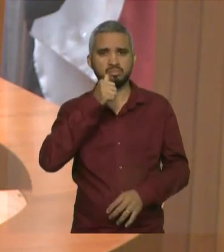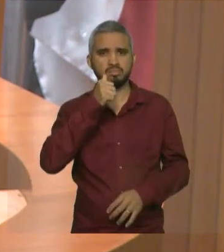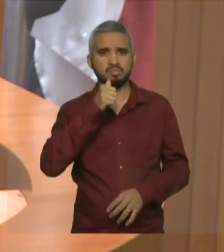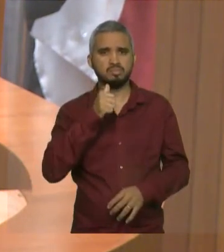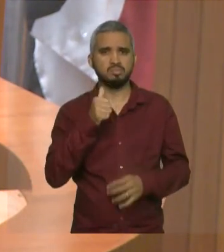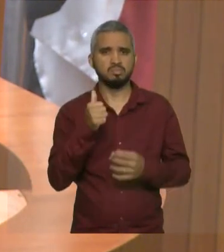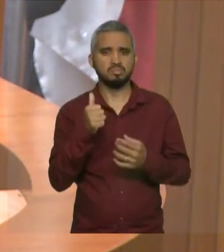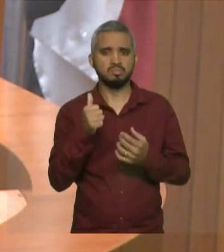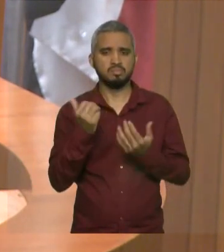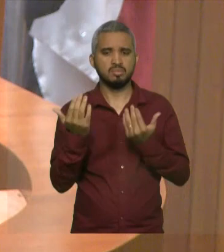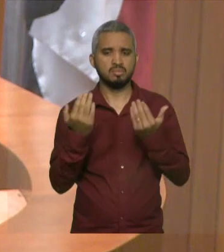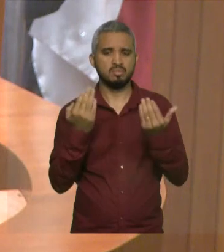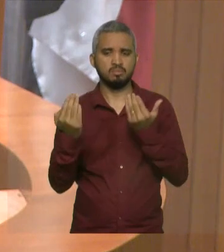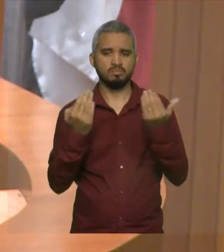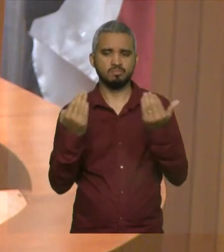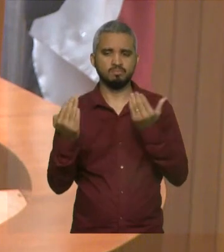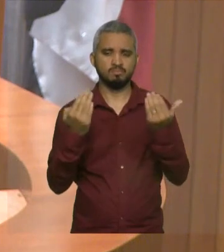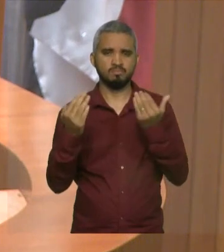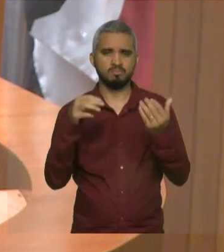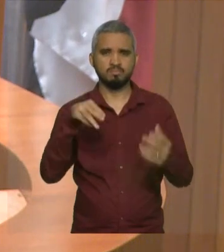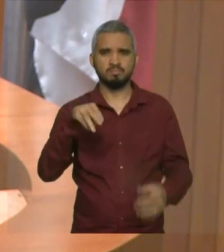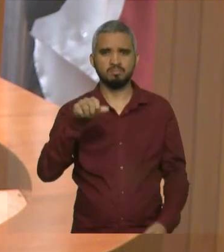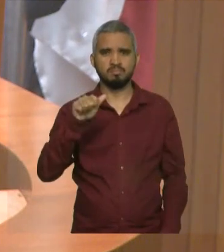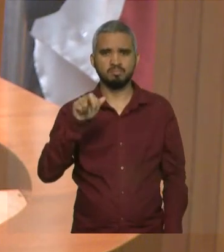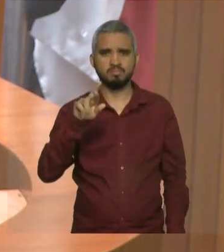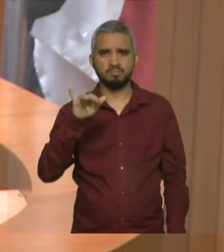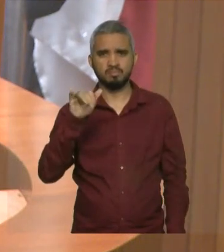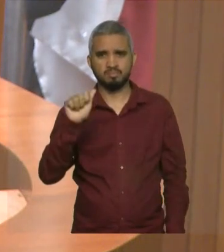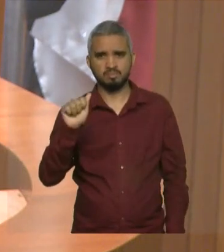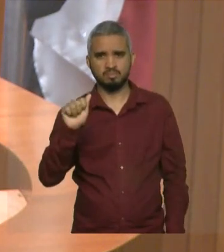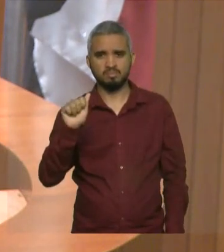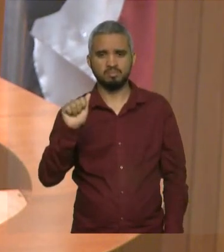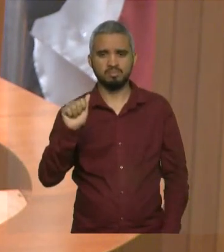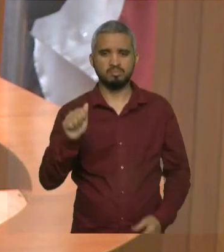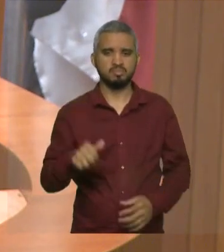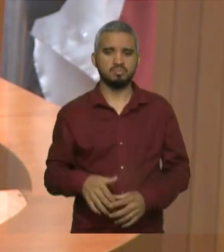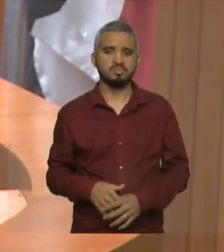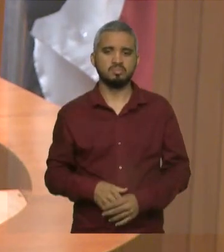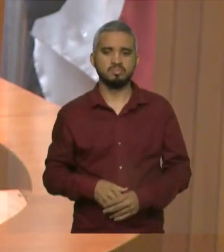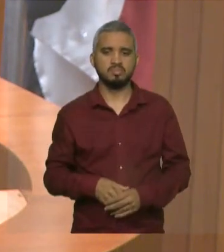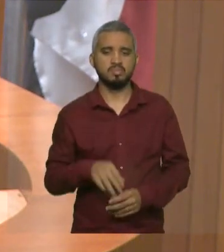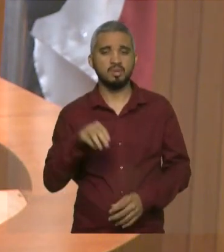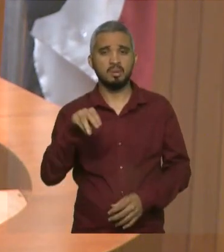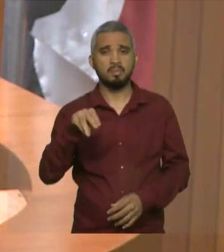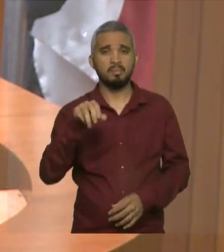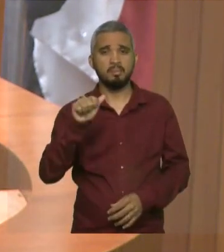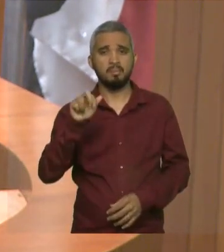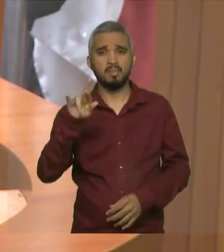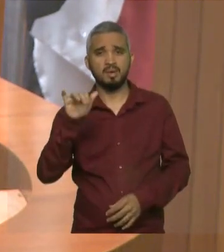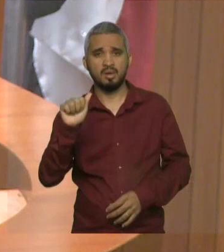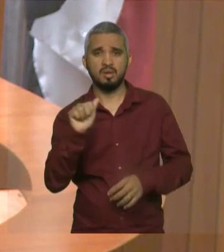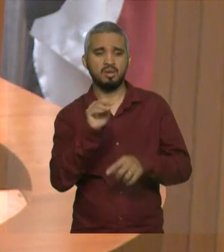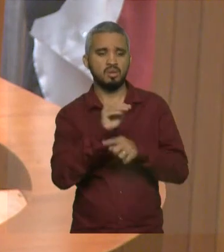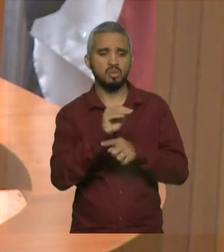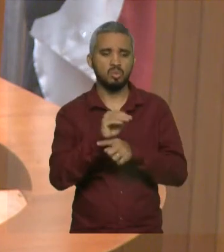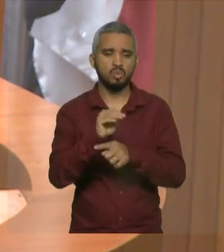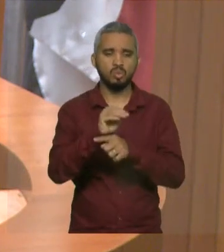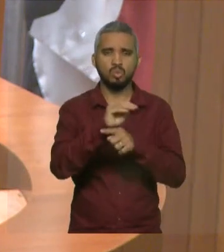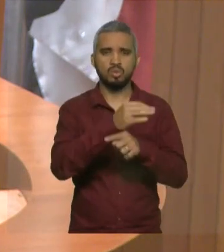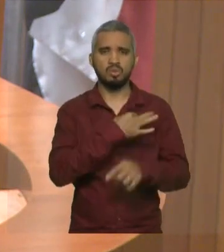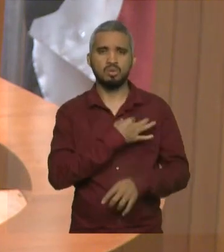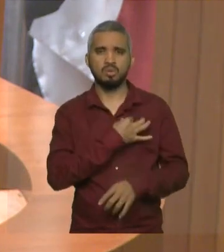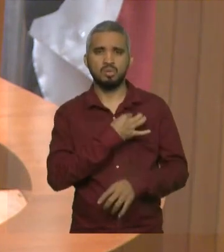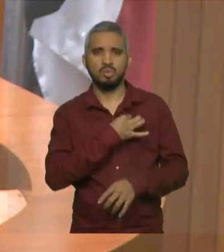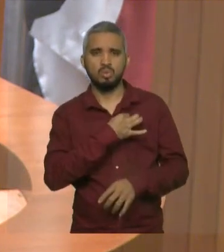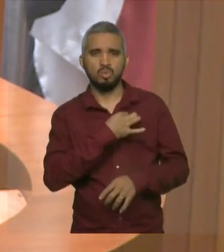Maria, deputada Helena. É a Maria que cuida da roupa da família, é uma